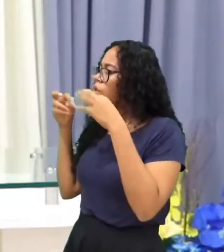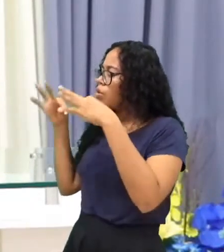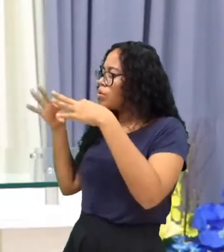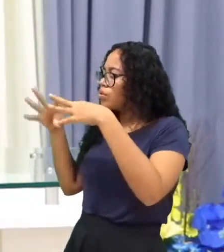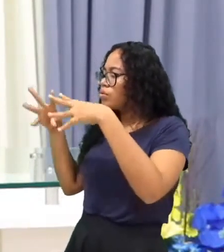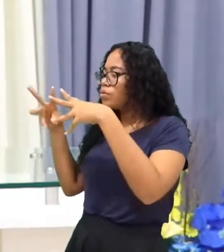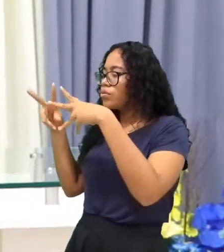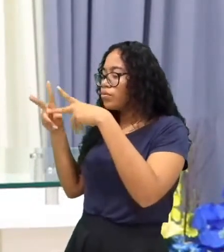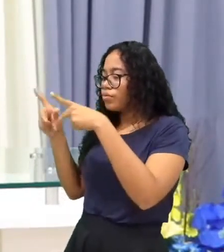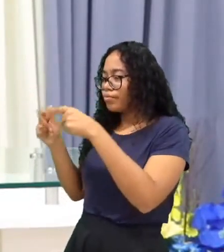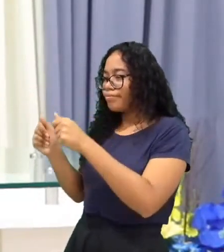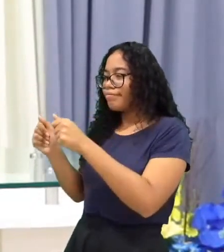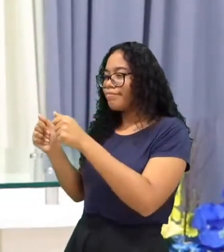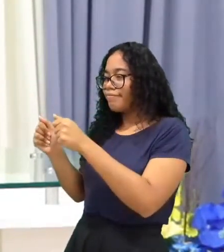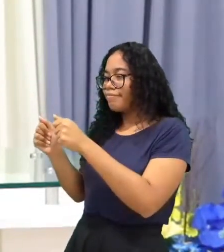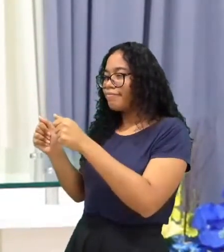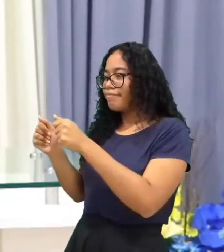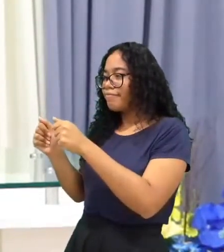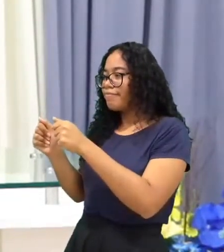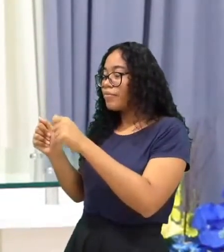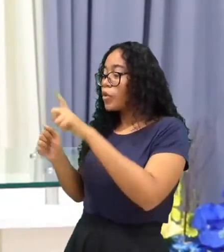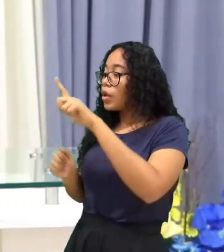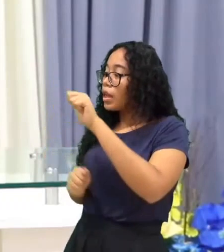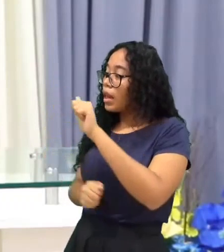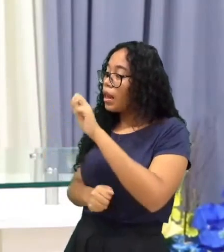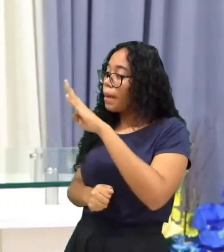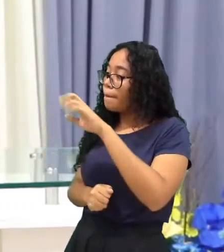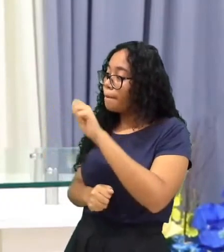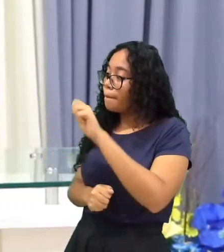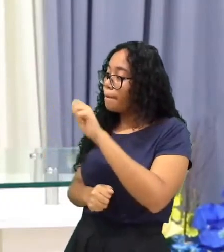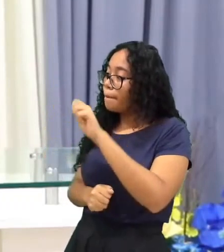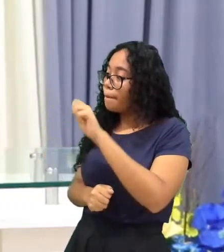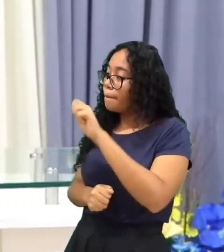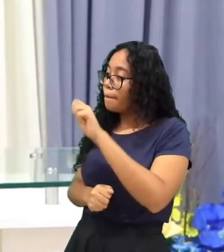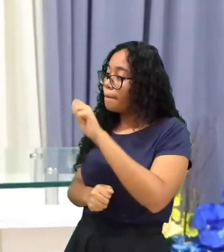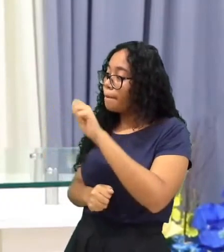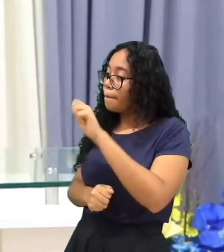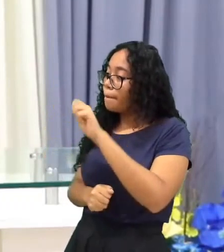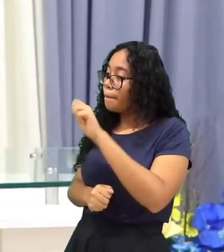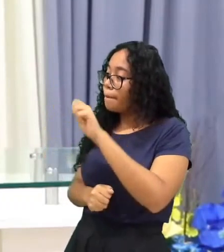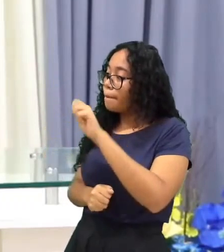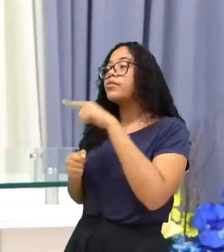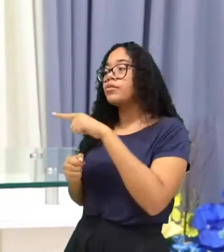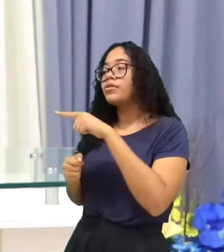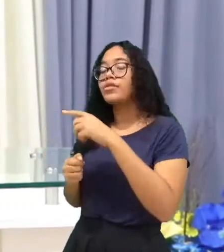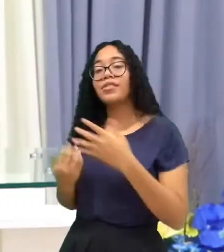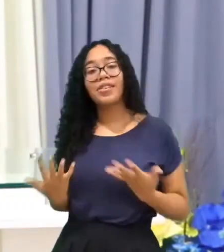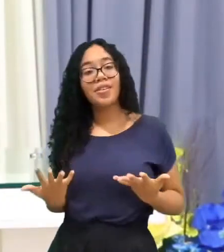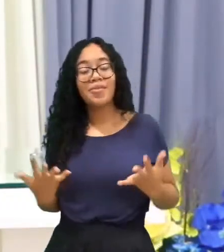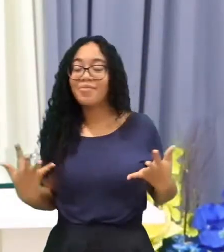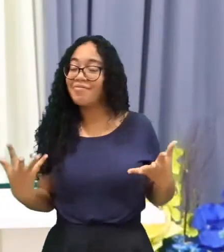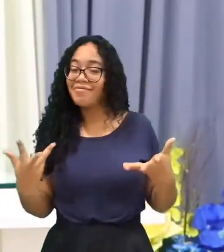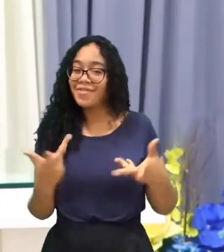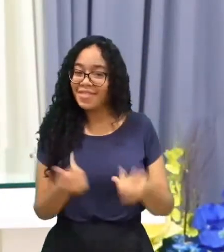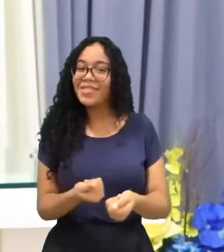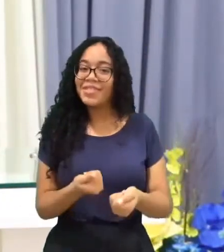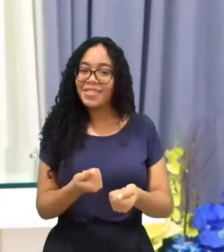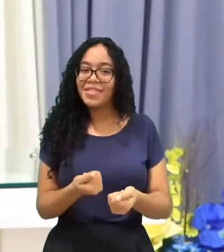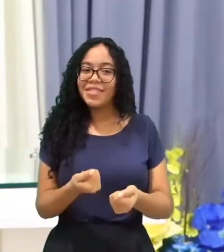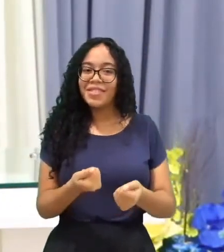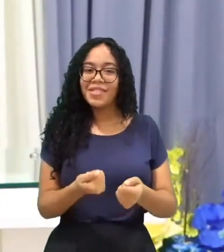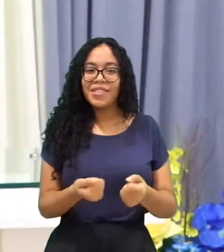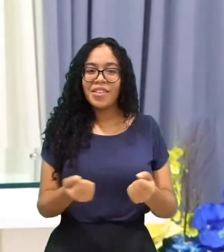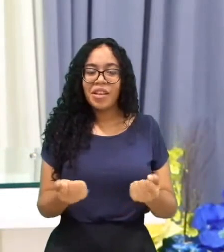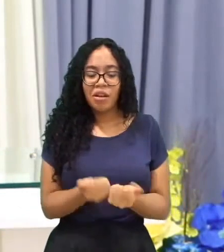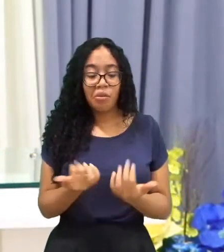tudo o que Labão te fez. Isso é maravilhoso. Aquilo era milagre